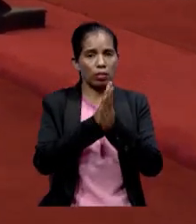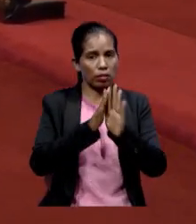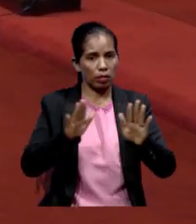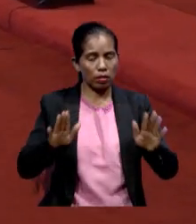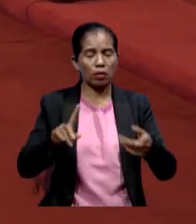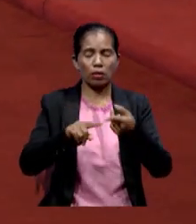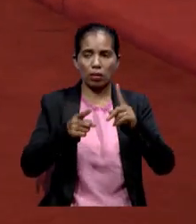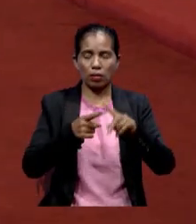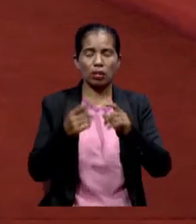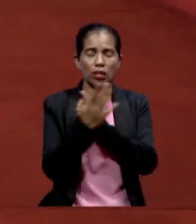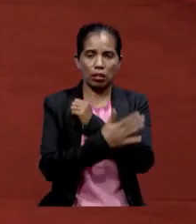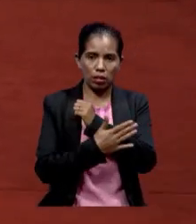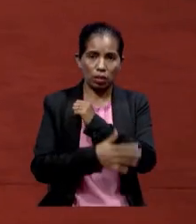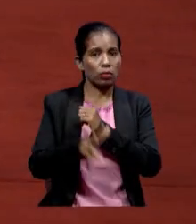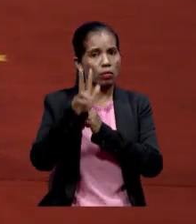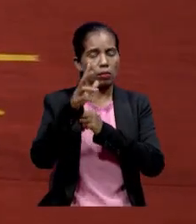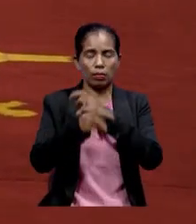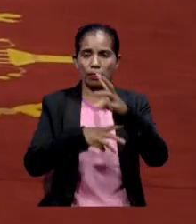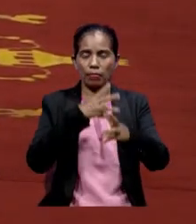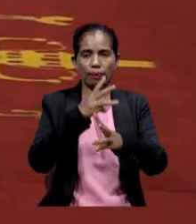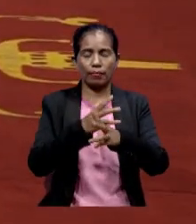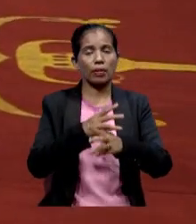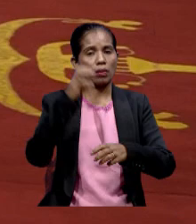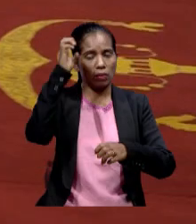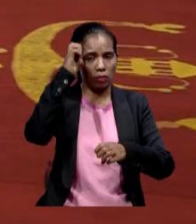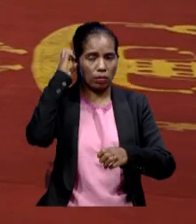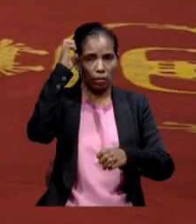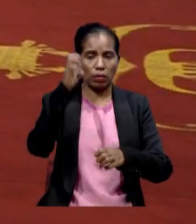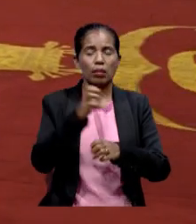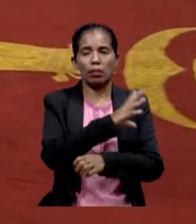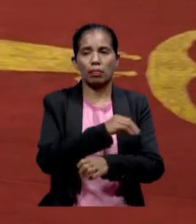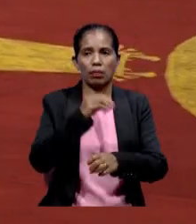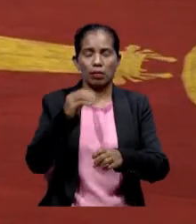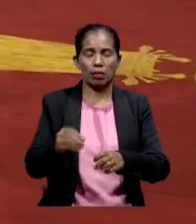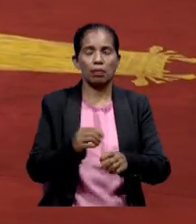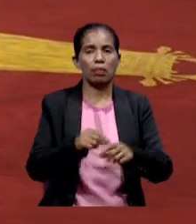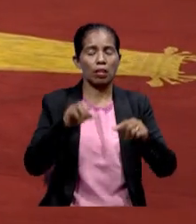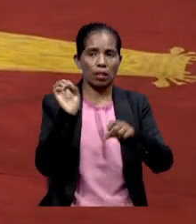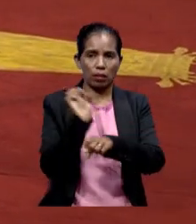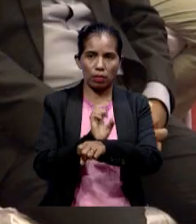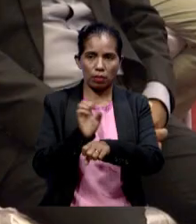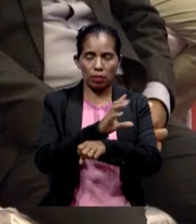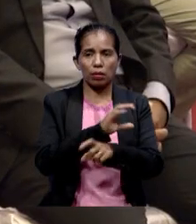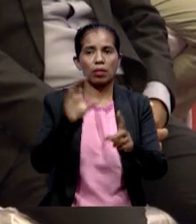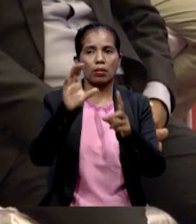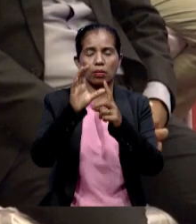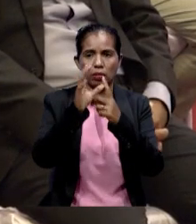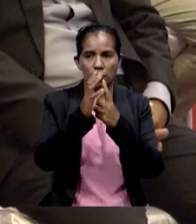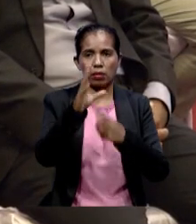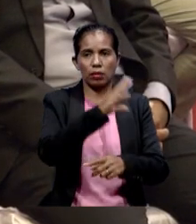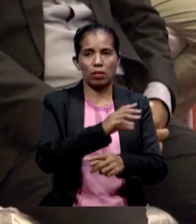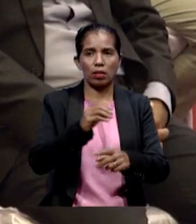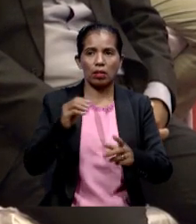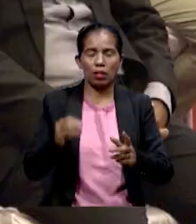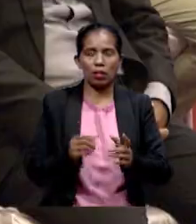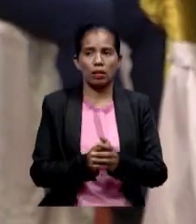país terceiro mundo. União Europeia lá os bloco militar, mas bem bloco econômico, cultural no identitário, nem